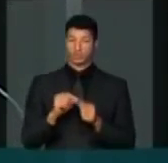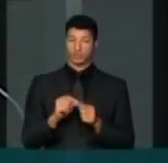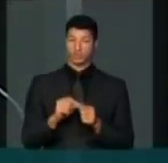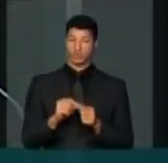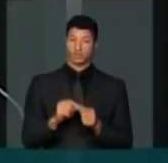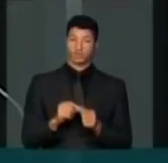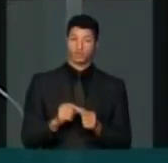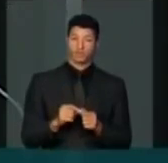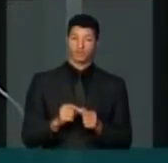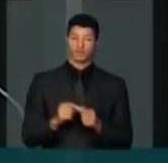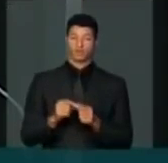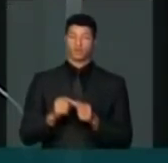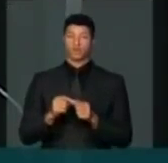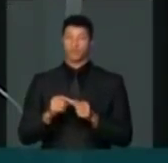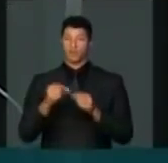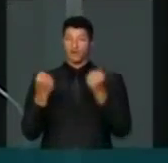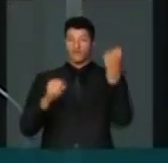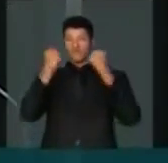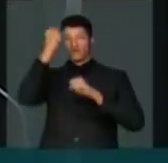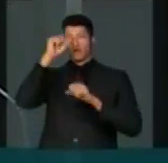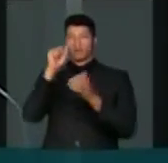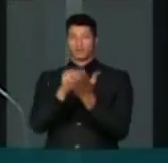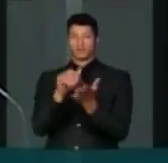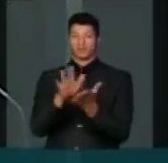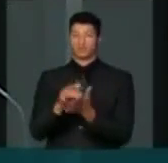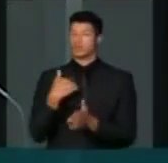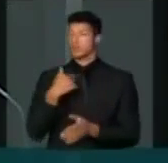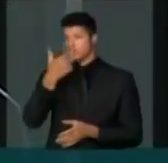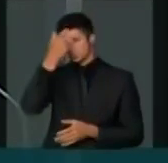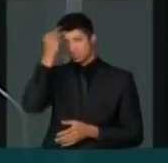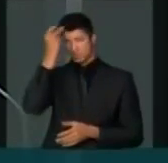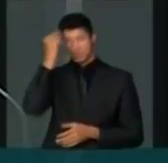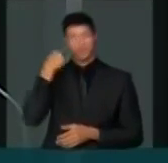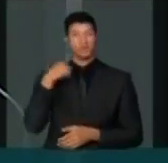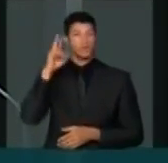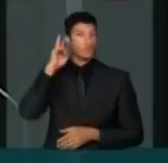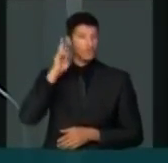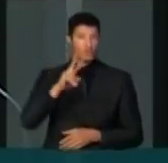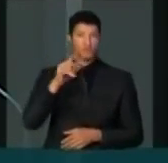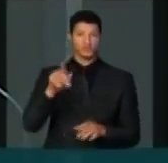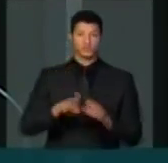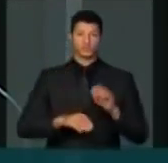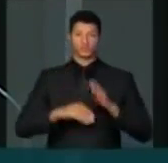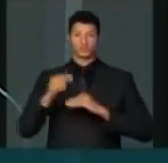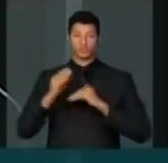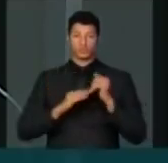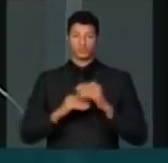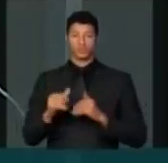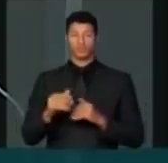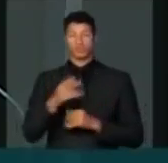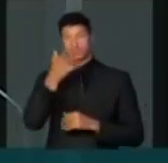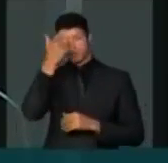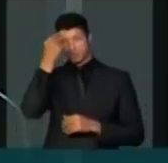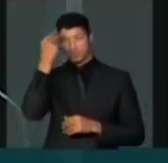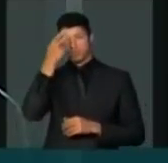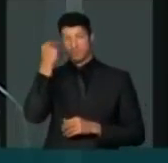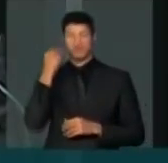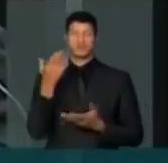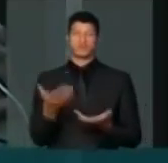uma fábrica de multas. Olha que eu não sou mais prefeito e ouço isso em relação a